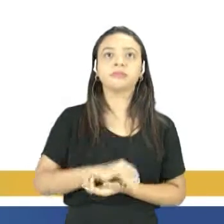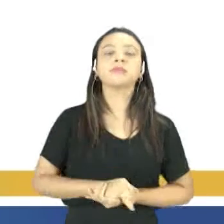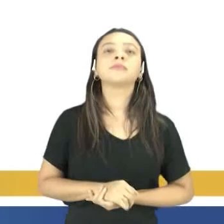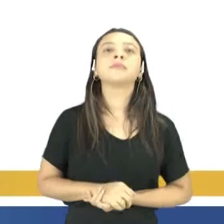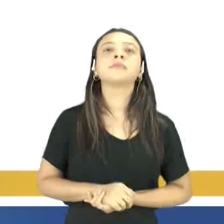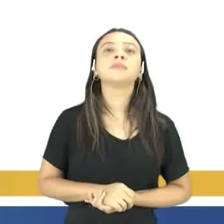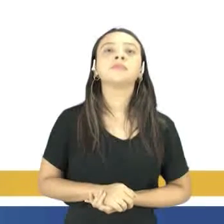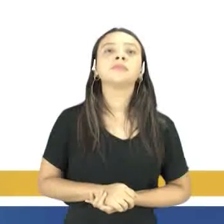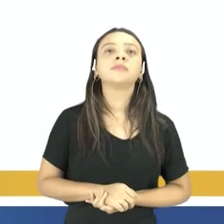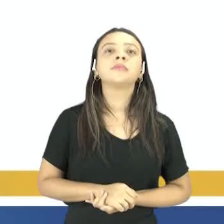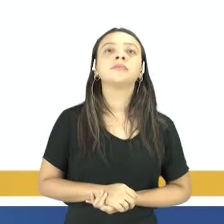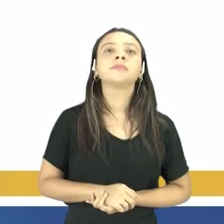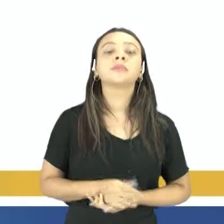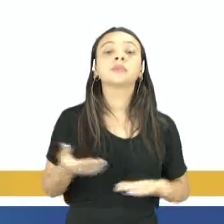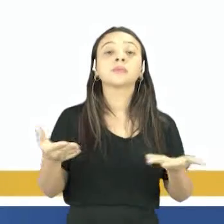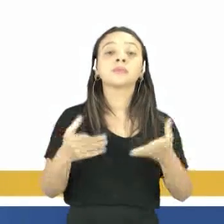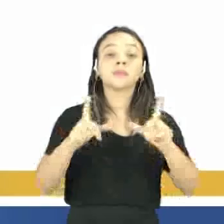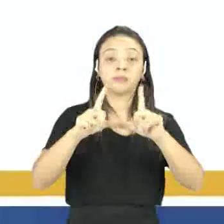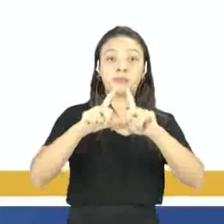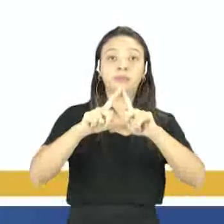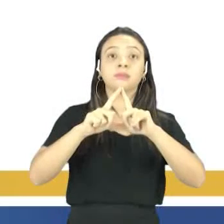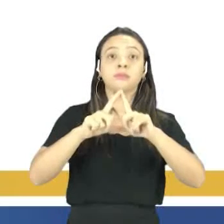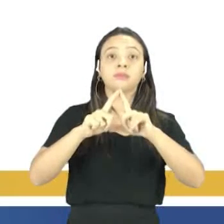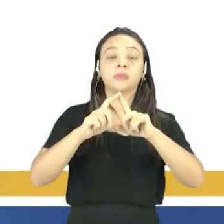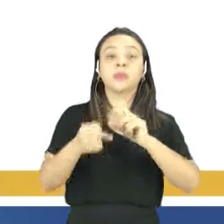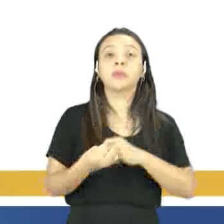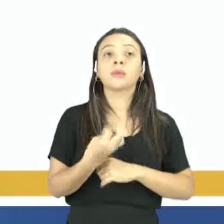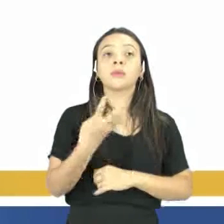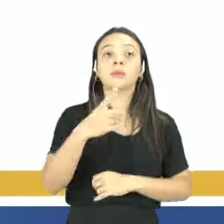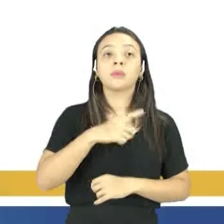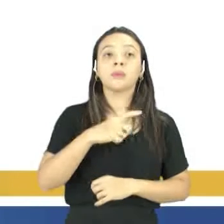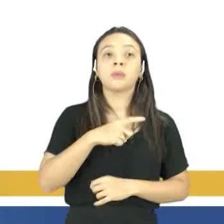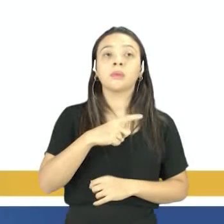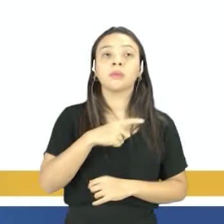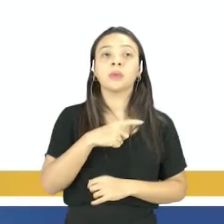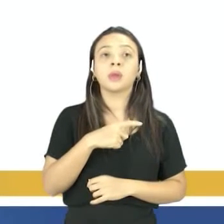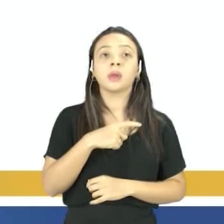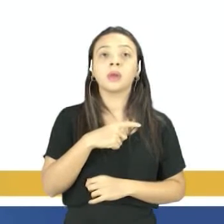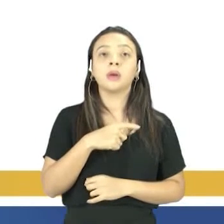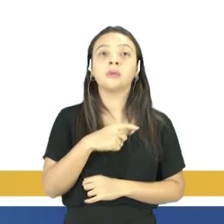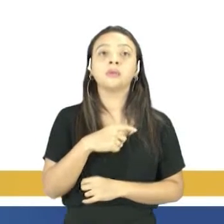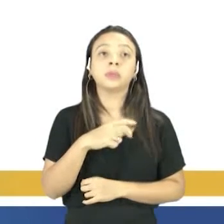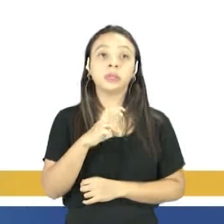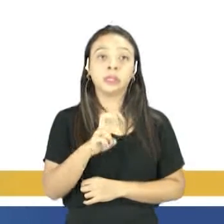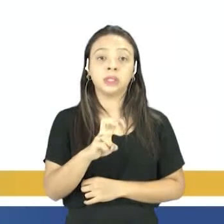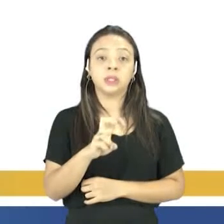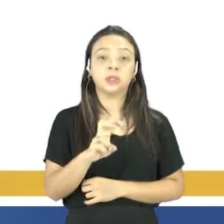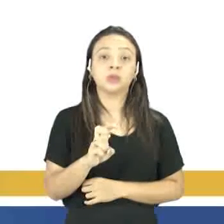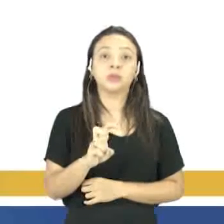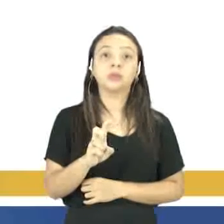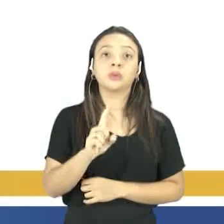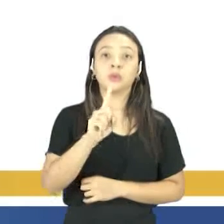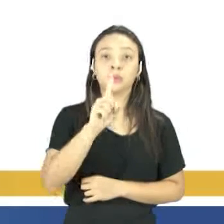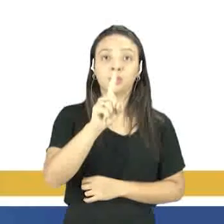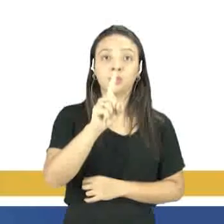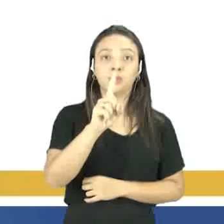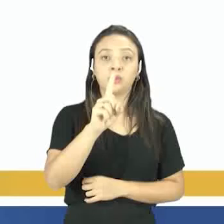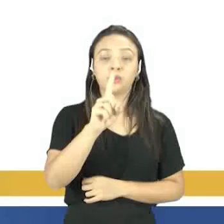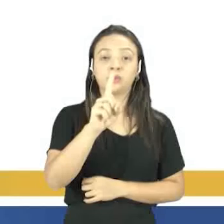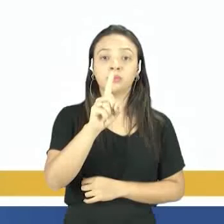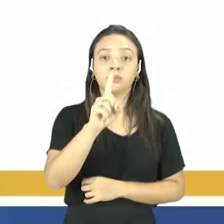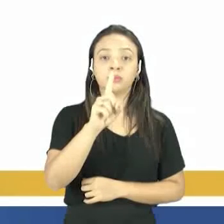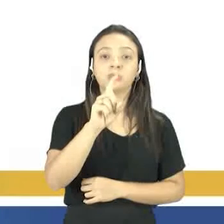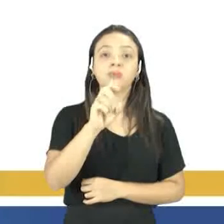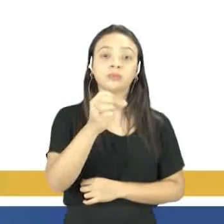isso. Para a pirâmide, gente, ó, quantos vértices? 5 aqui embaixo, 1 aqui em cima. Então, vão ser